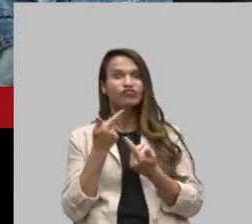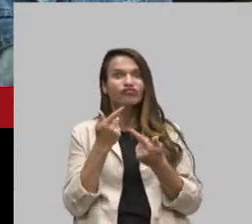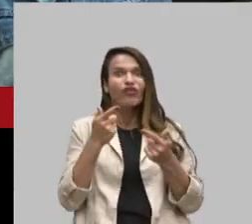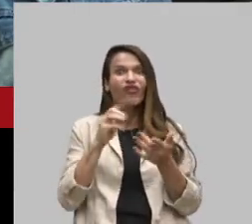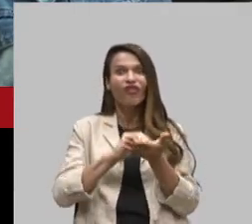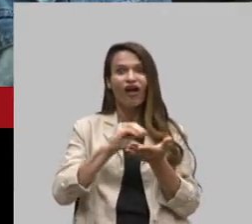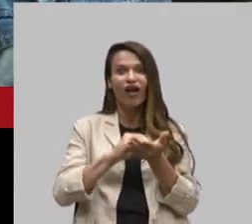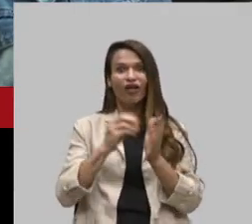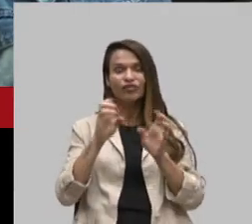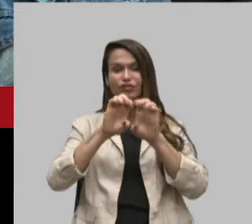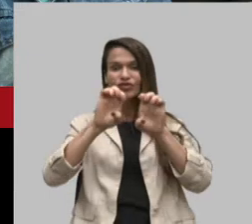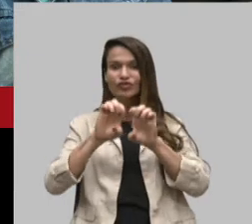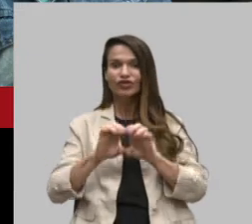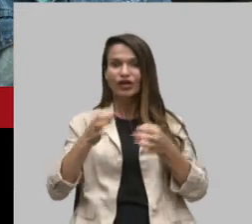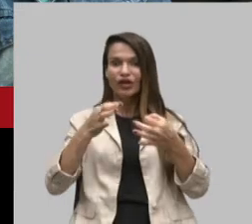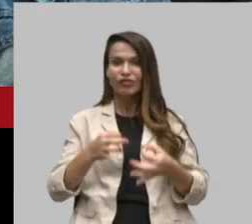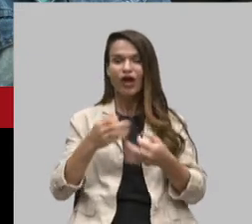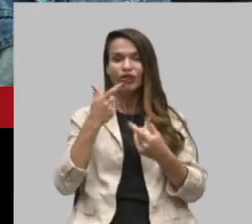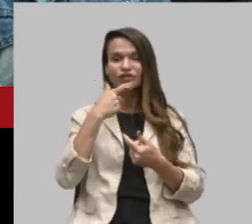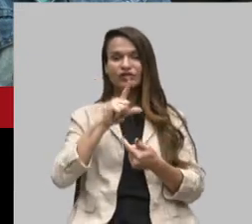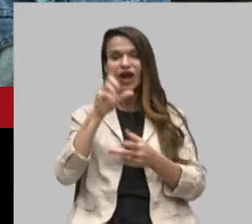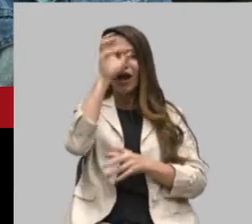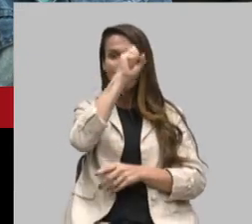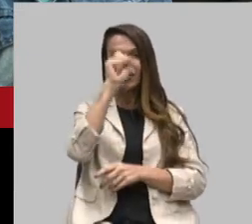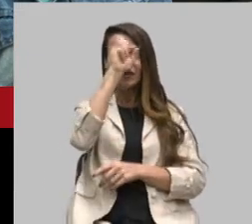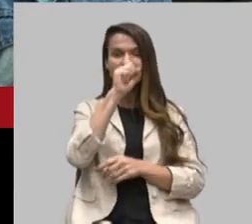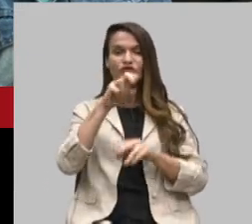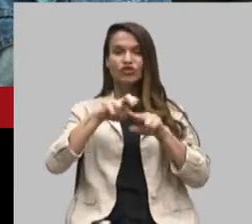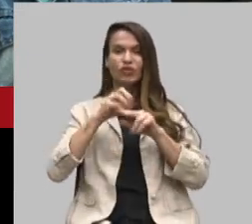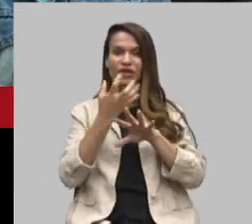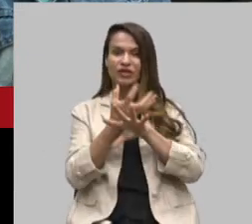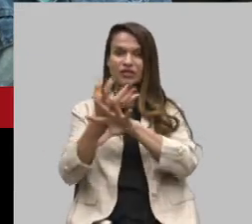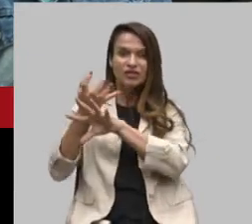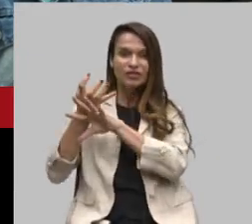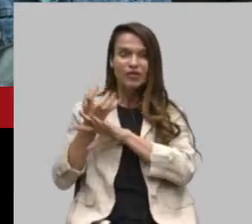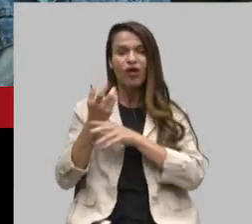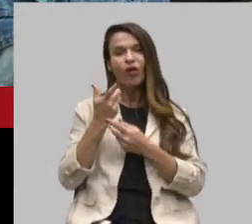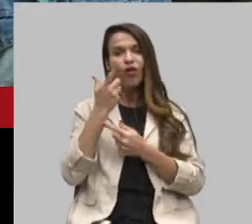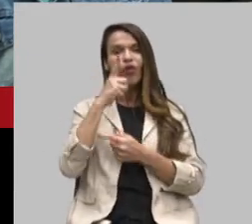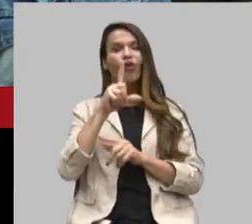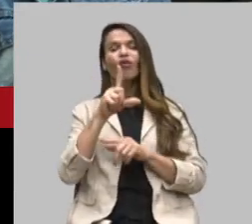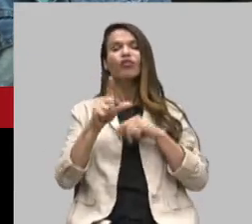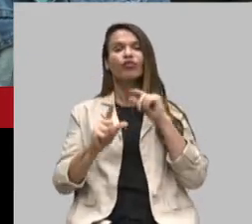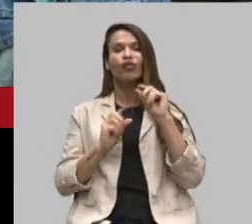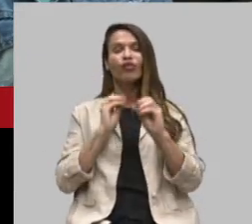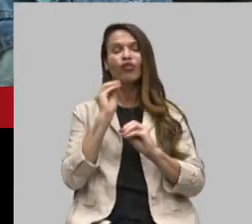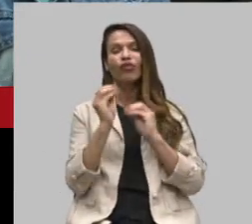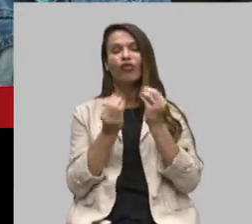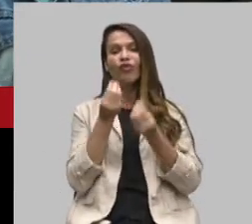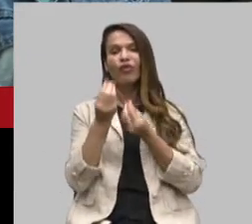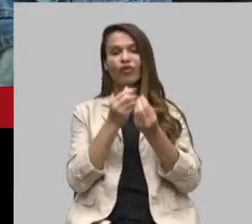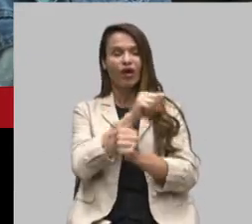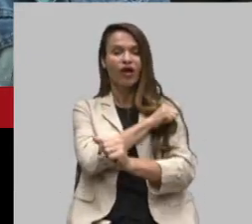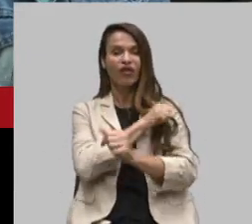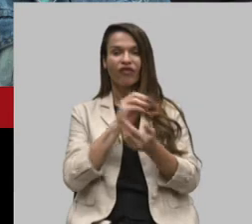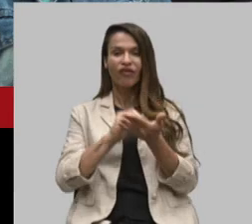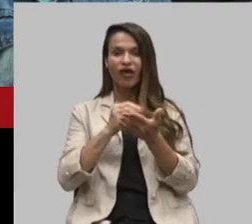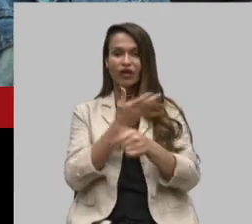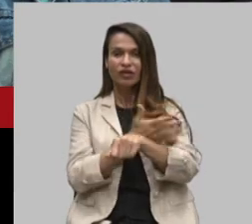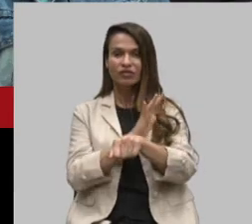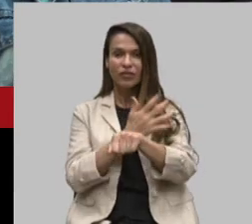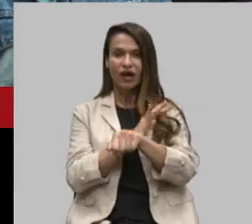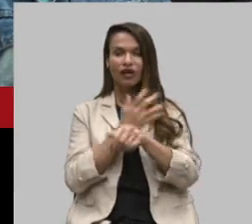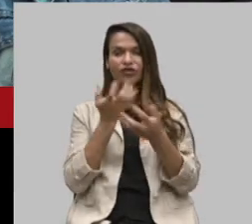matérias como o aluno vai realmente aprender sobre essas matérias Como que o aluno vai poder seguir nessas áreas se eles não tem a prática dessas coisas e eu queria destacar a